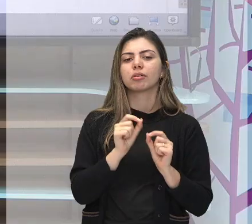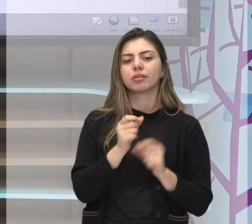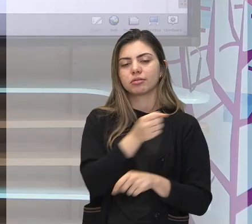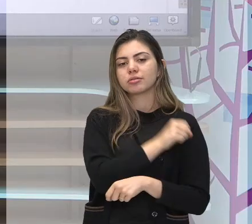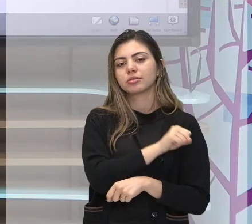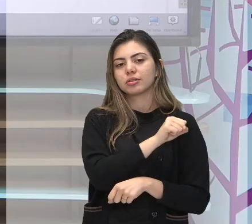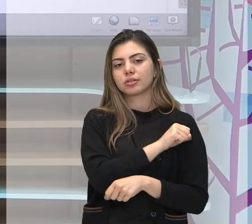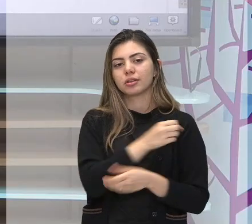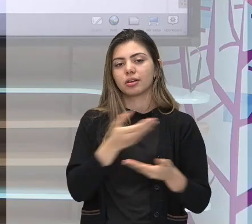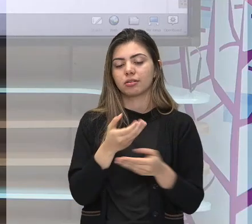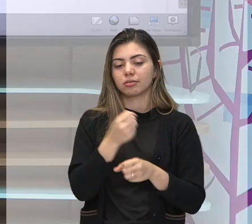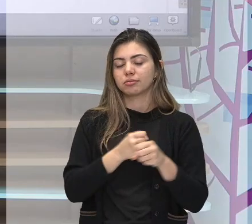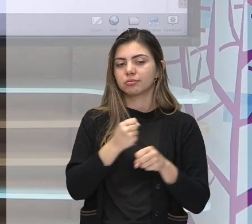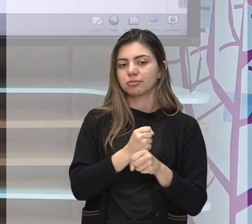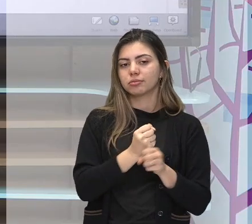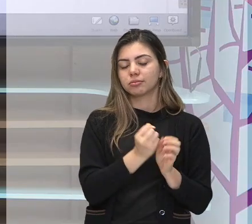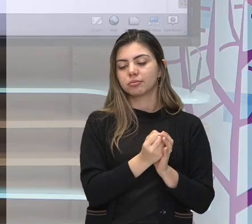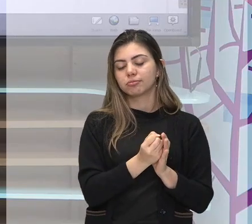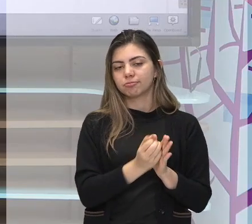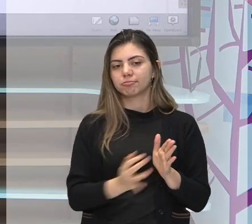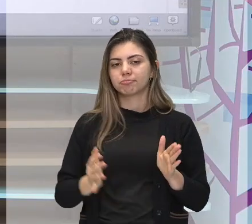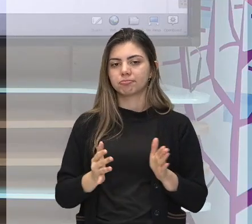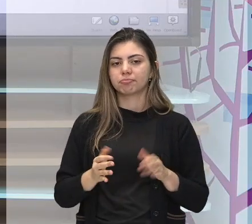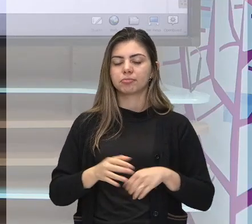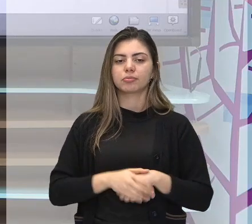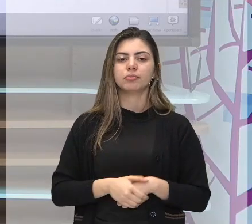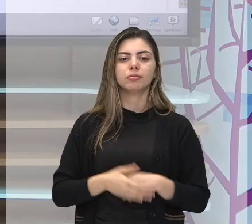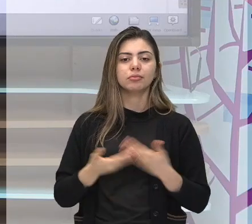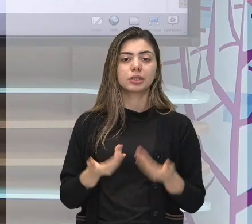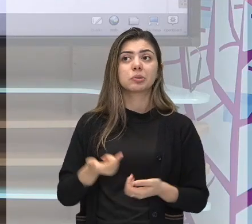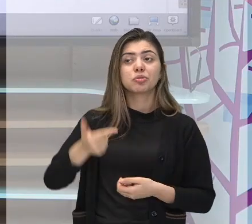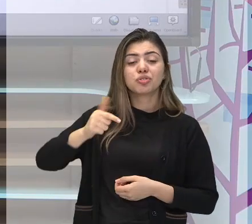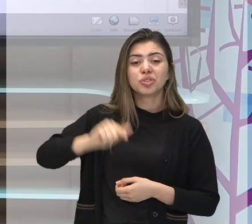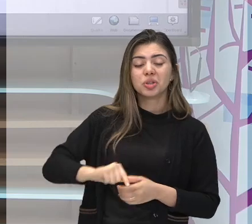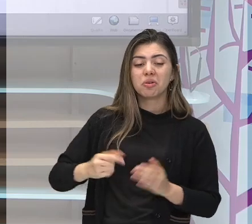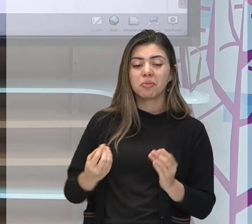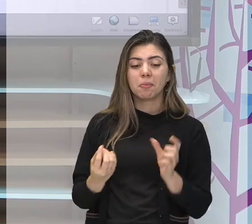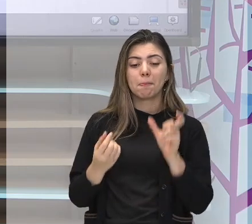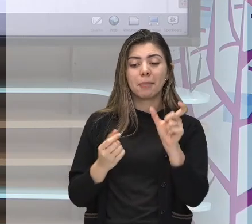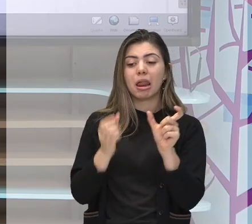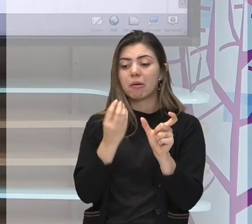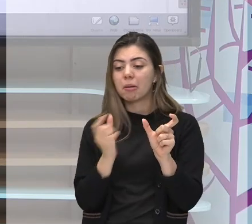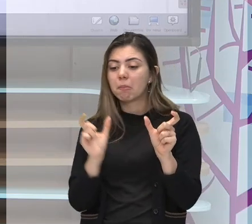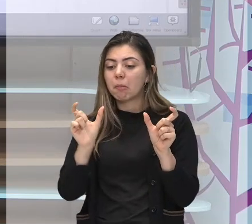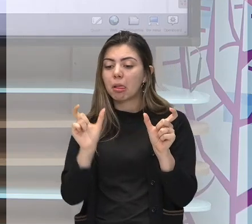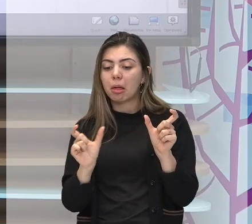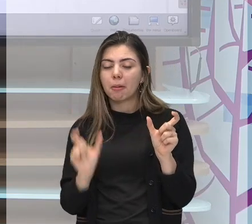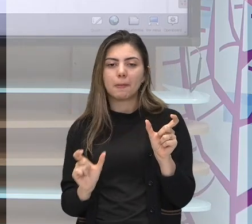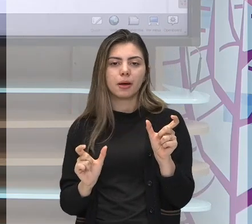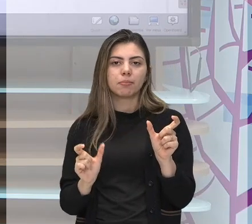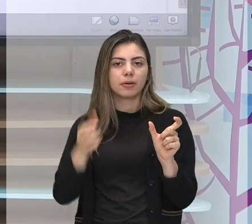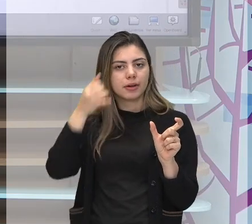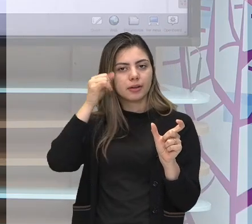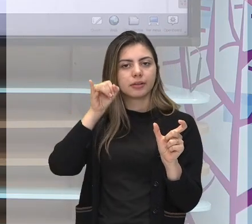em 2024. Para não repetir, novamente na escrita,